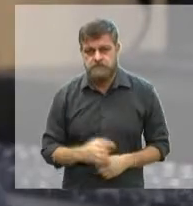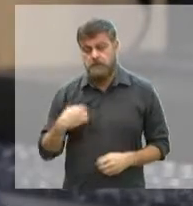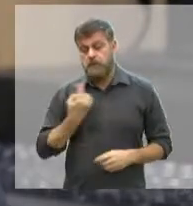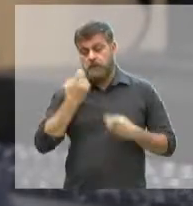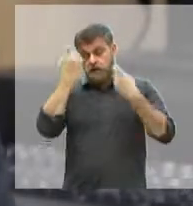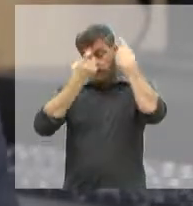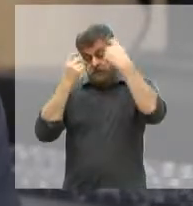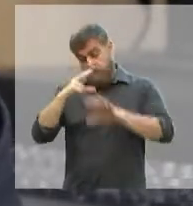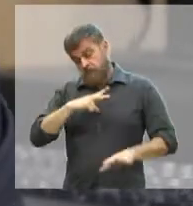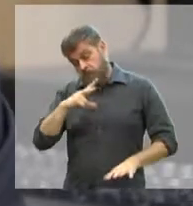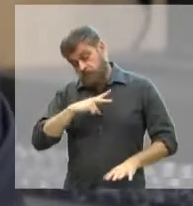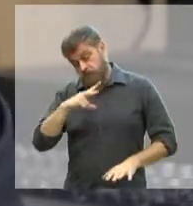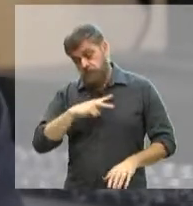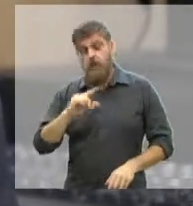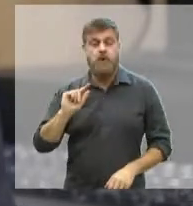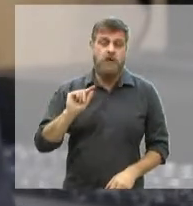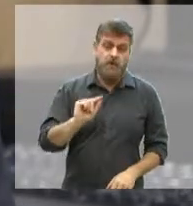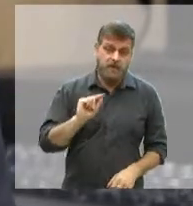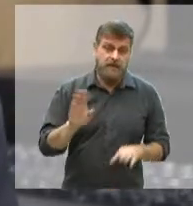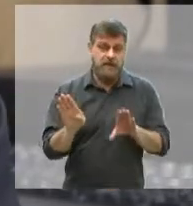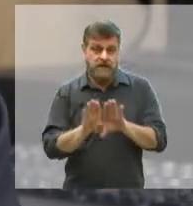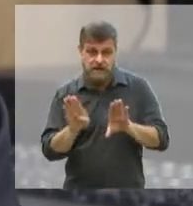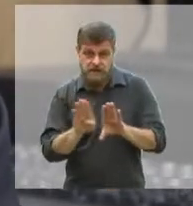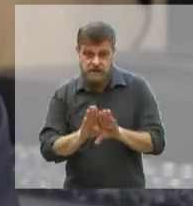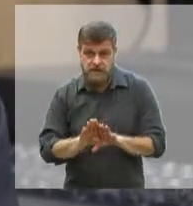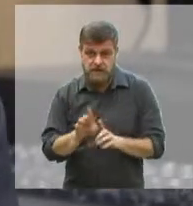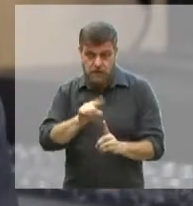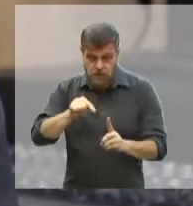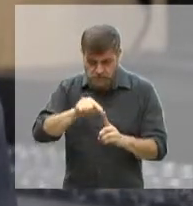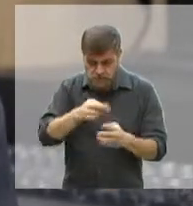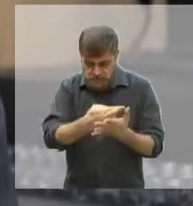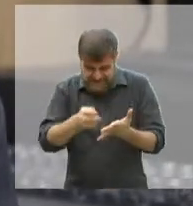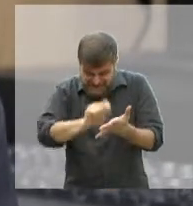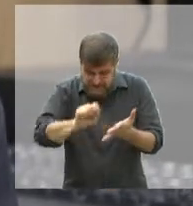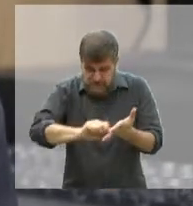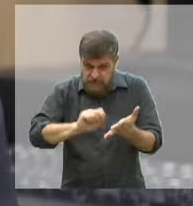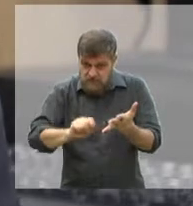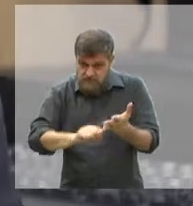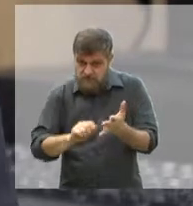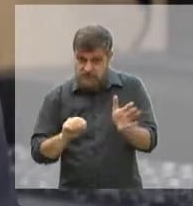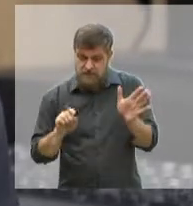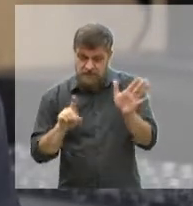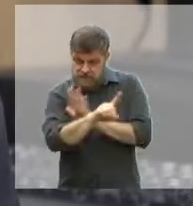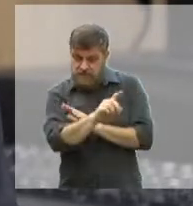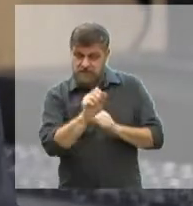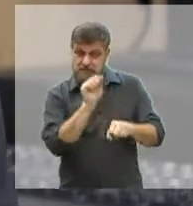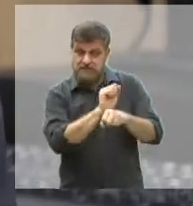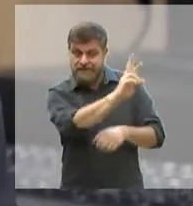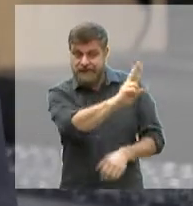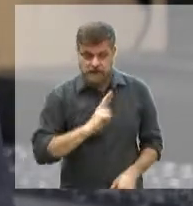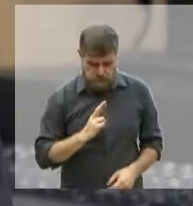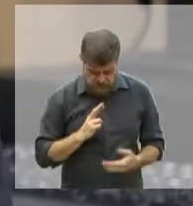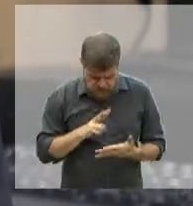preocupa particularmente, e inclusive foi objeto de um requerimento de informação, cuja resposta nos preocupou muito, foi a gente descobrir